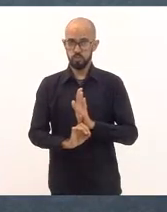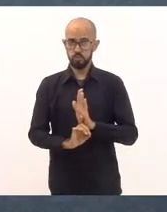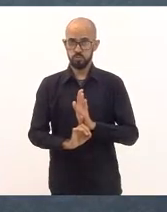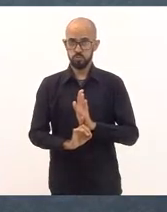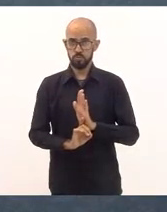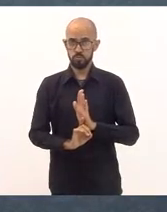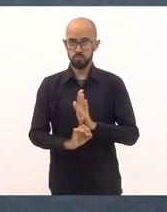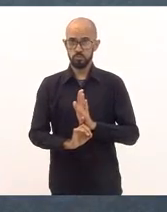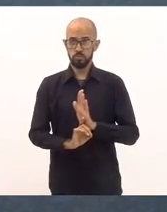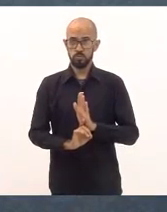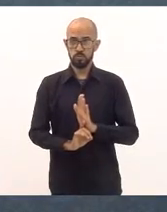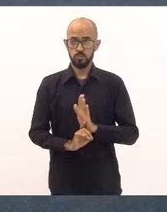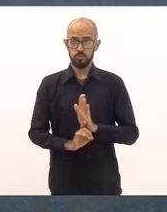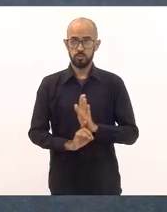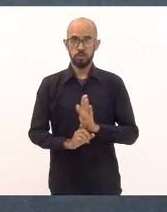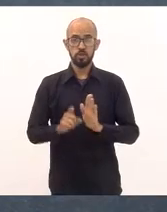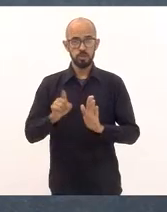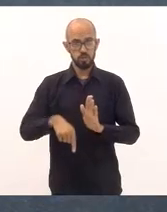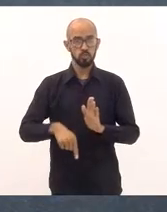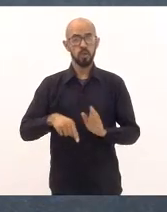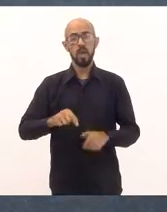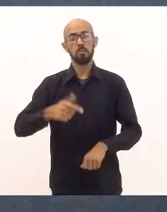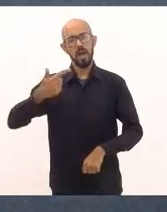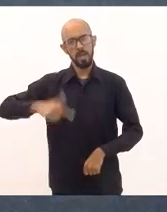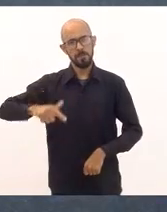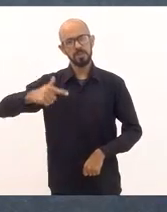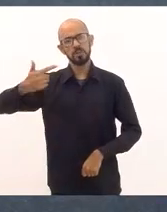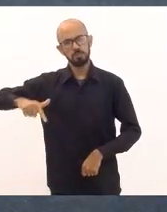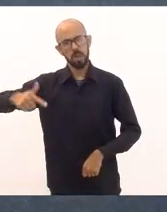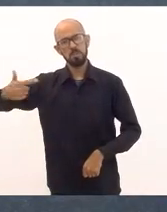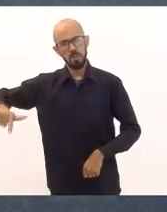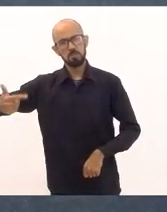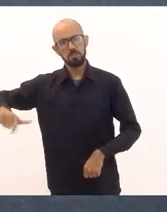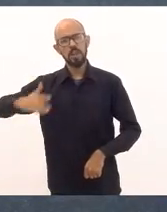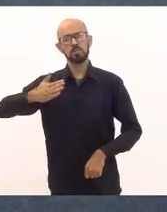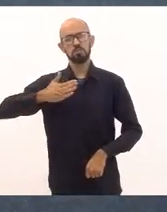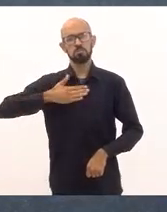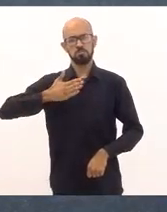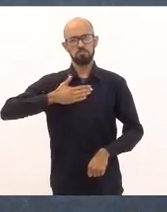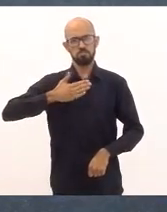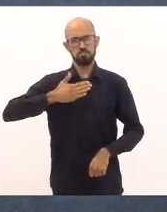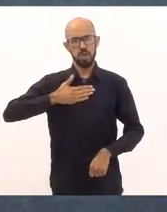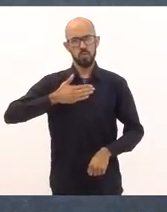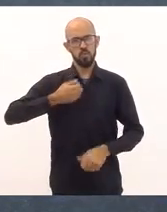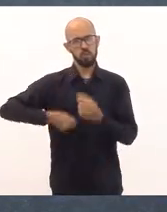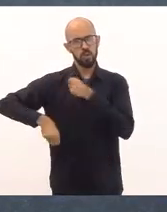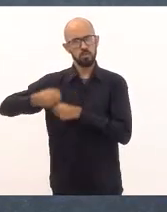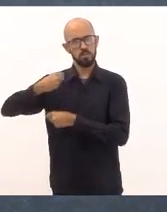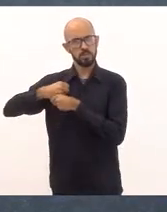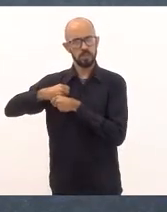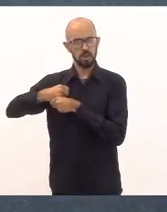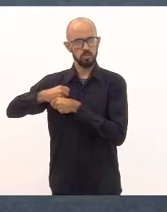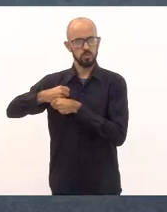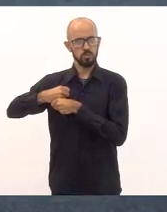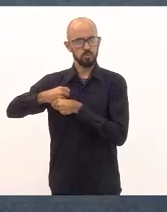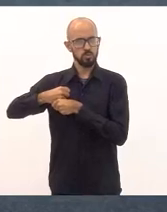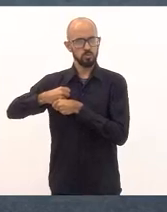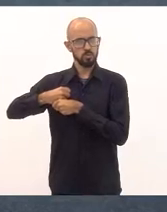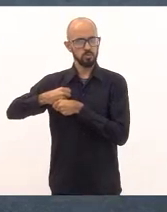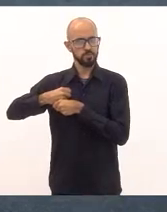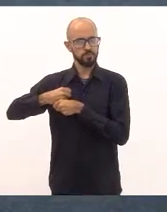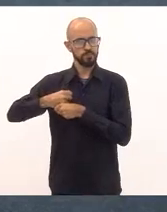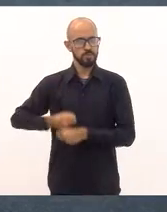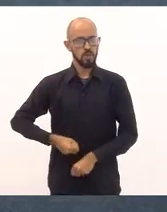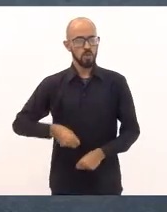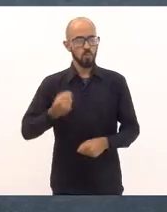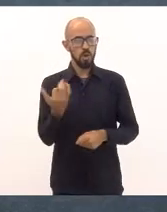isso foi um mantra ao longo desse ano que passou de 21. Quando